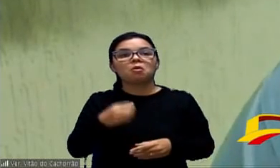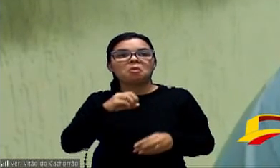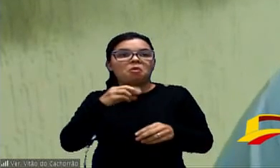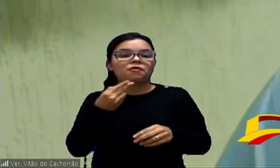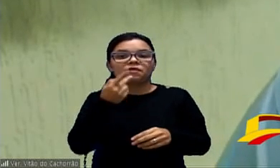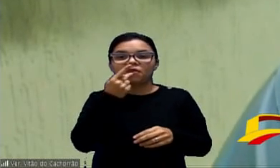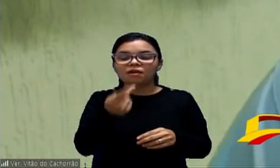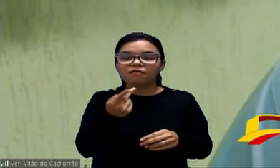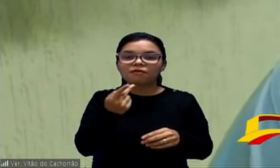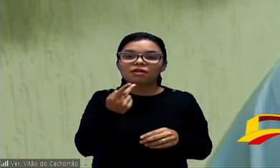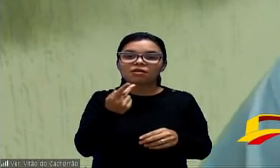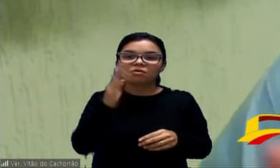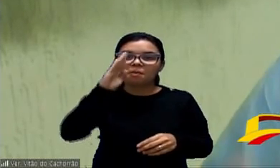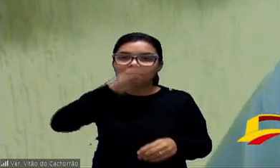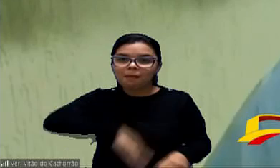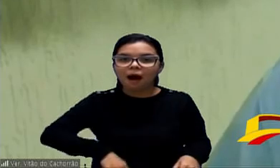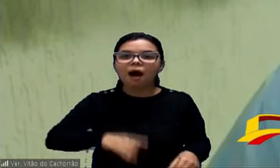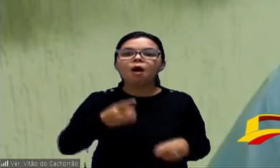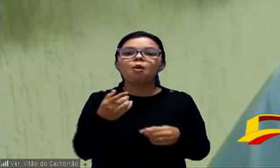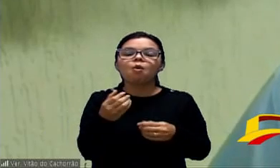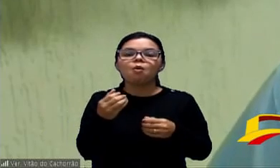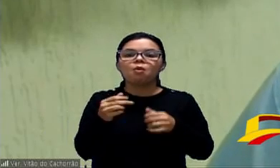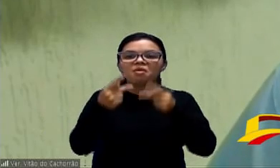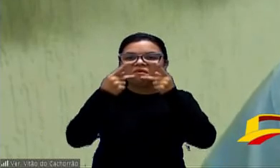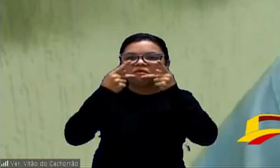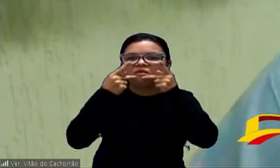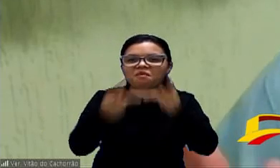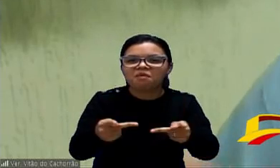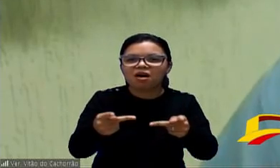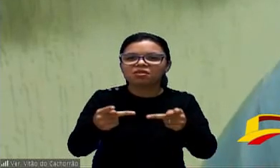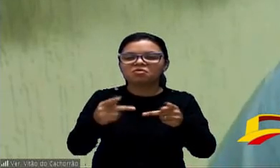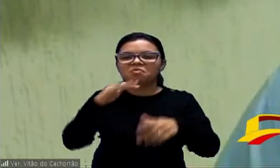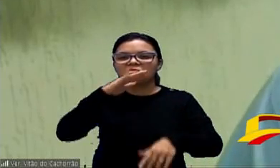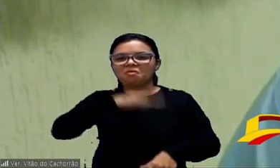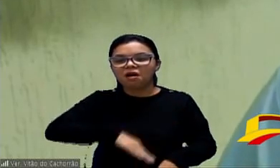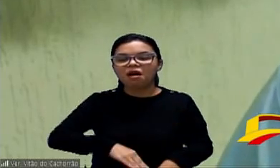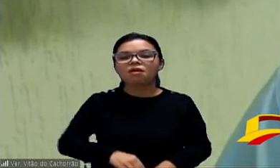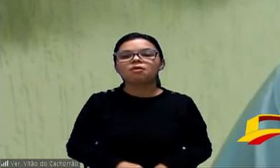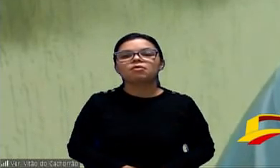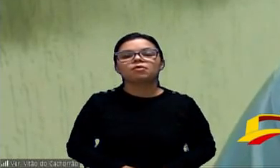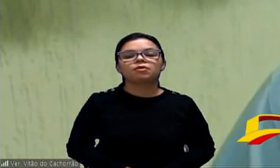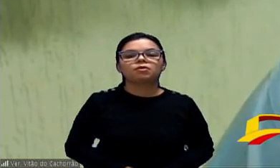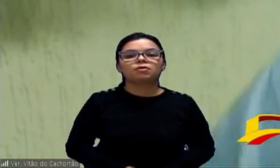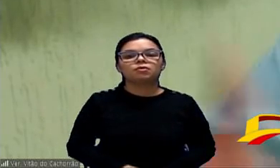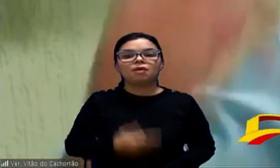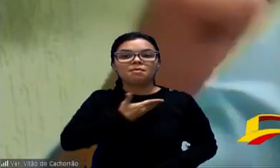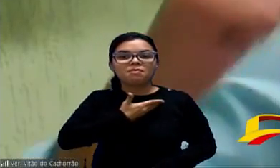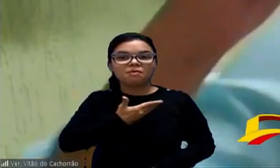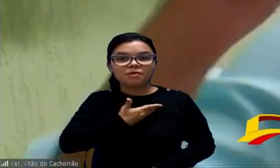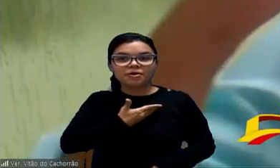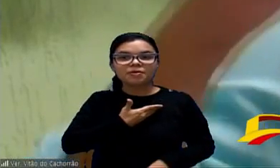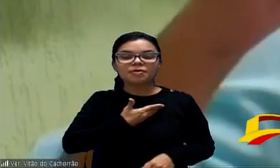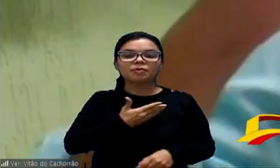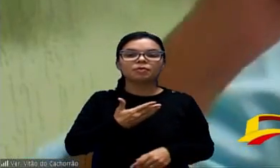ofender o colega. E a gente tem que achar uma maneira de ajudar a nossa cidade para ajudar os animais de verdade. Porque está lá, ó,